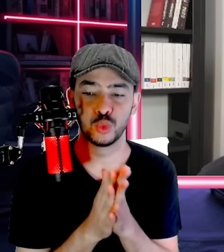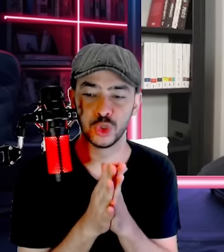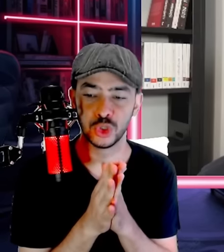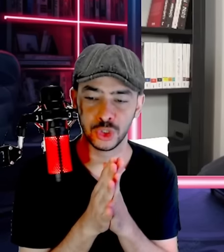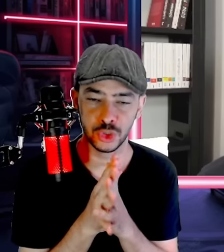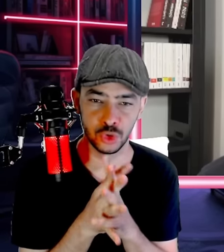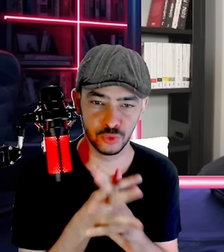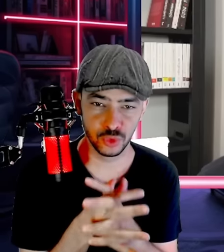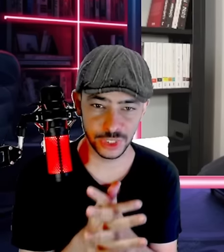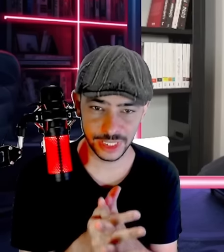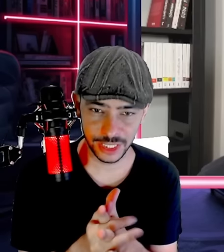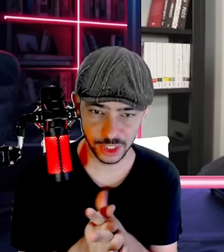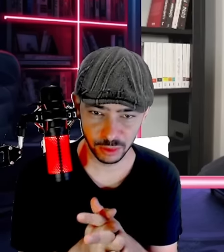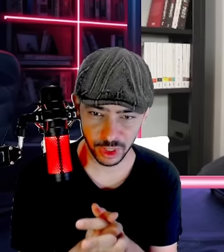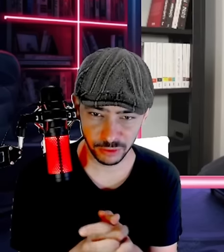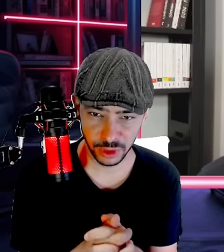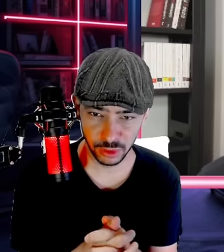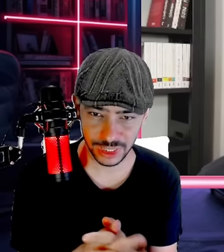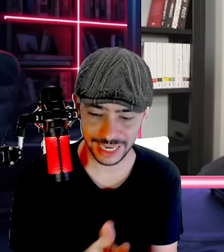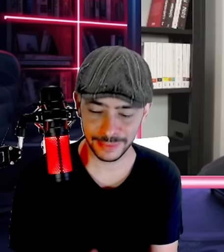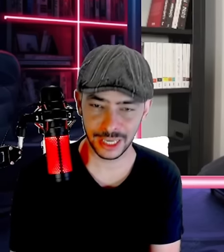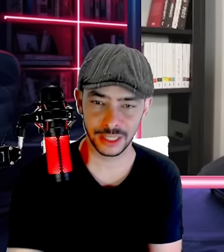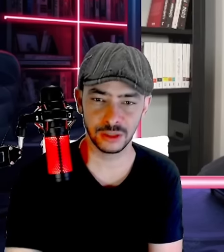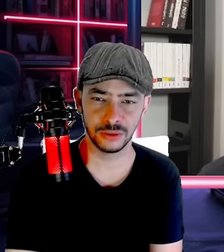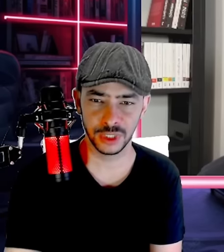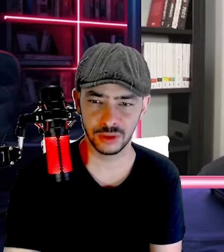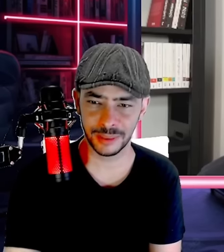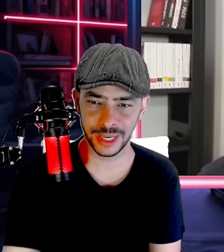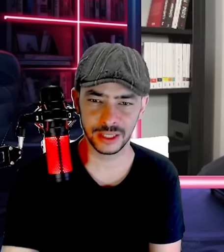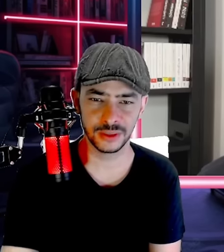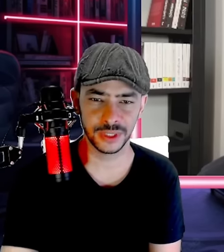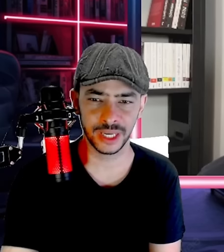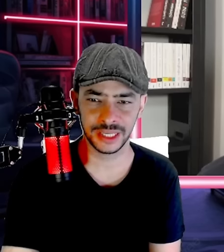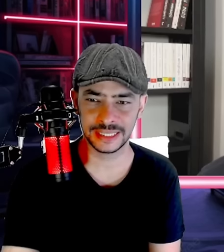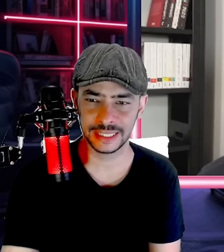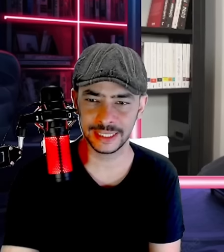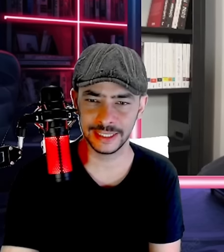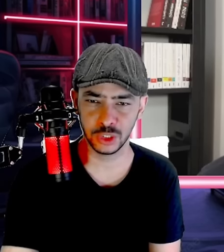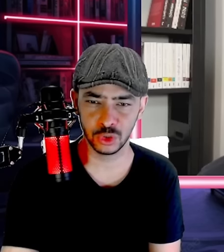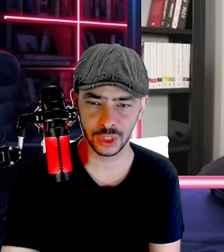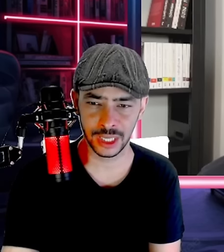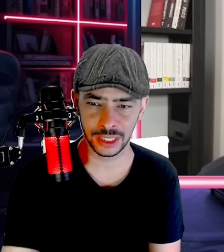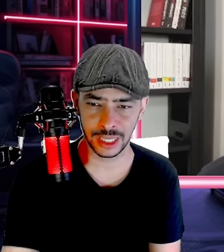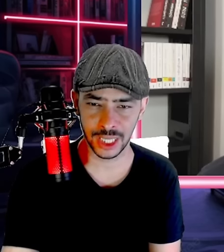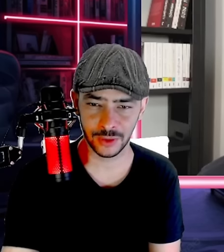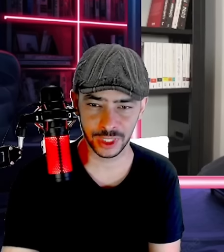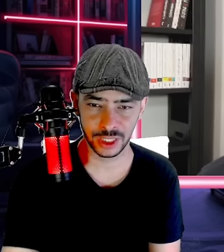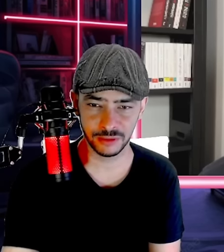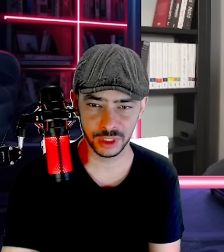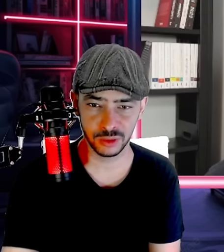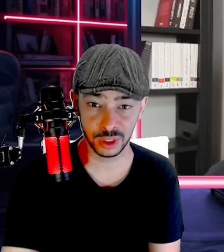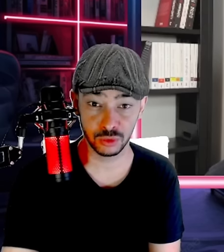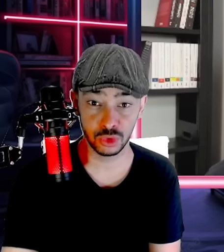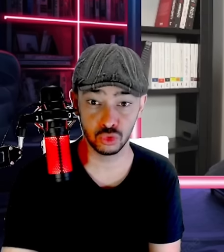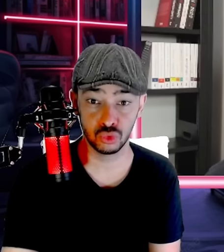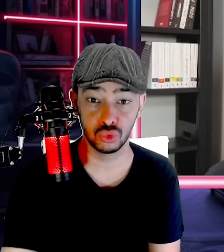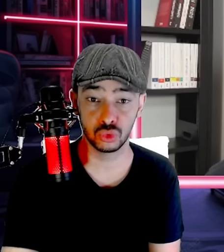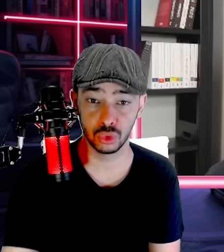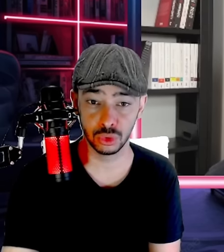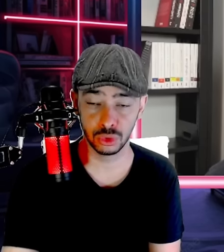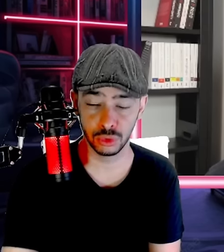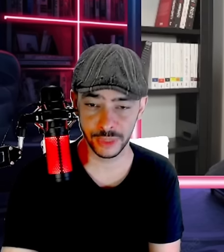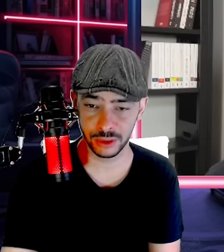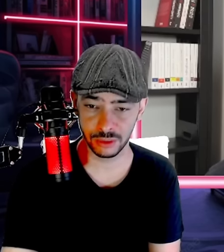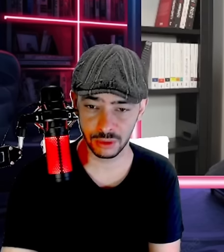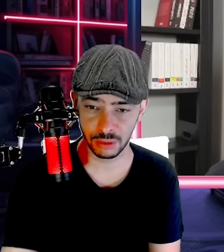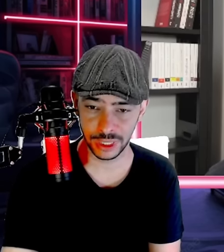Fala meu povo sejam bem-vindos a mais um vídeo a mais um react aqui do canal aquele videozinho de